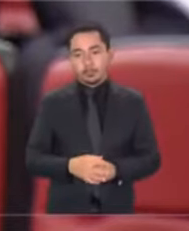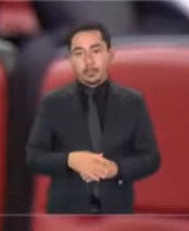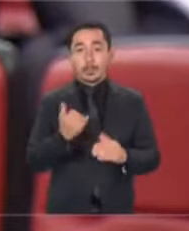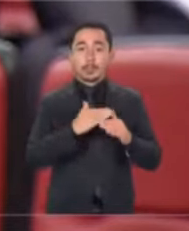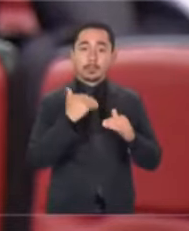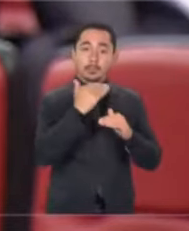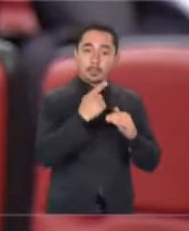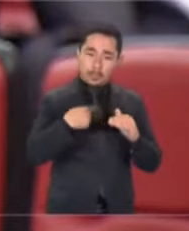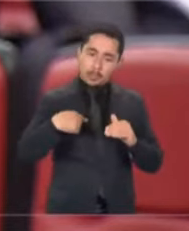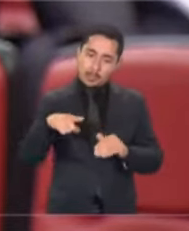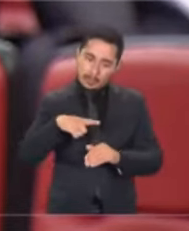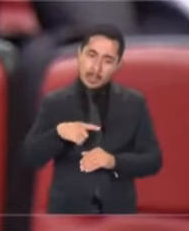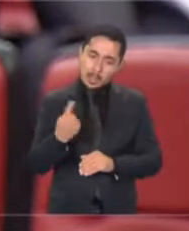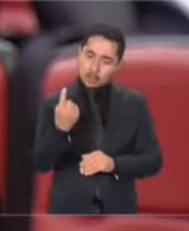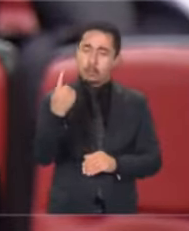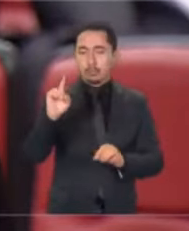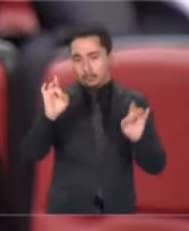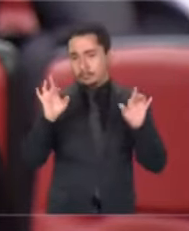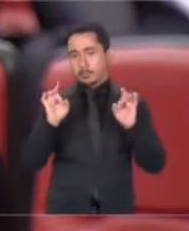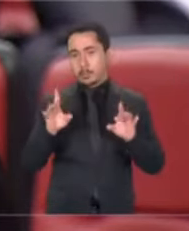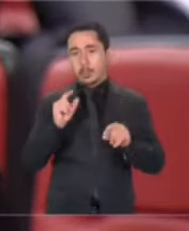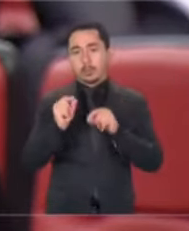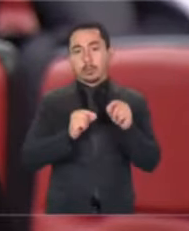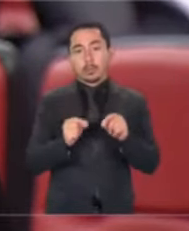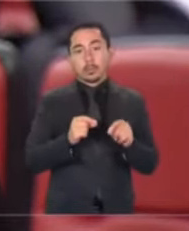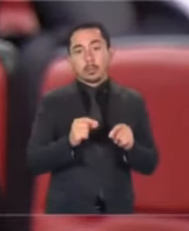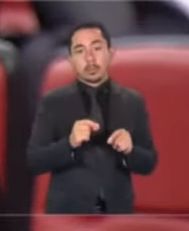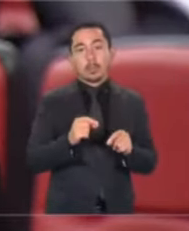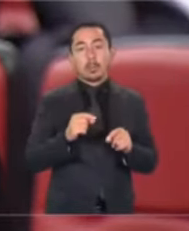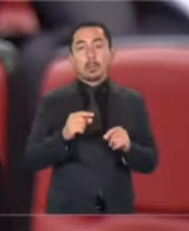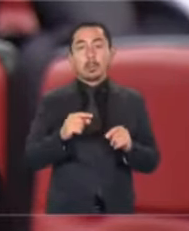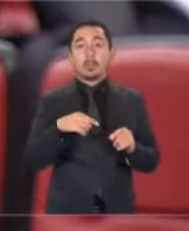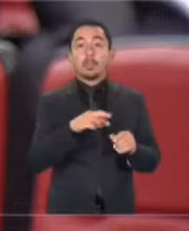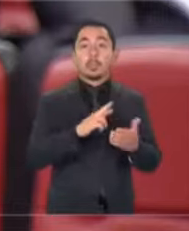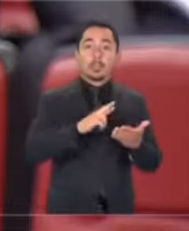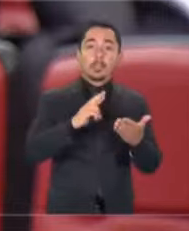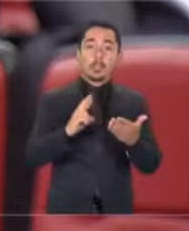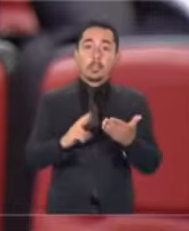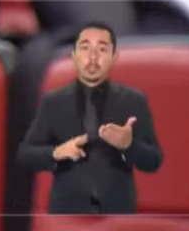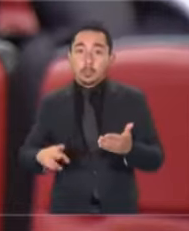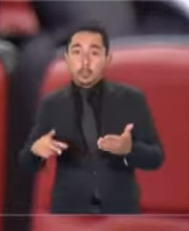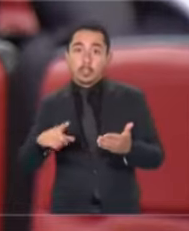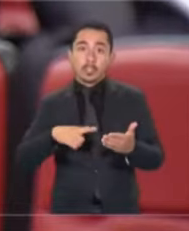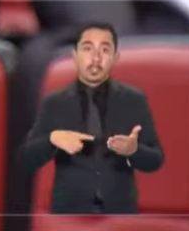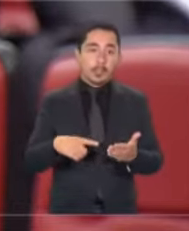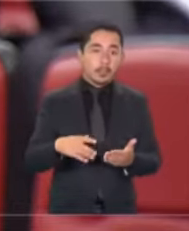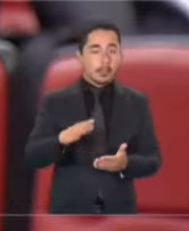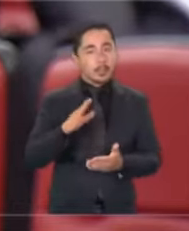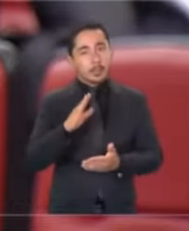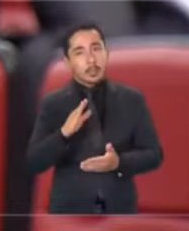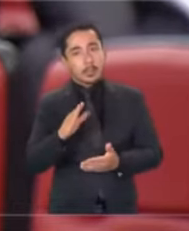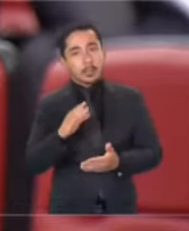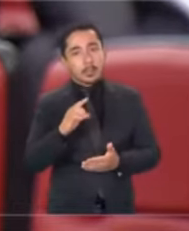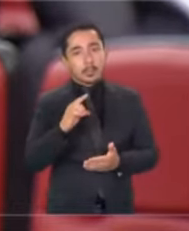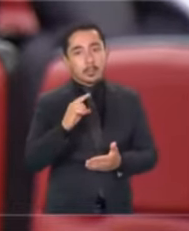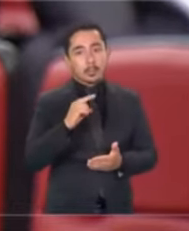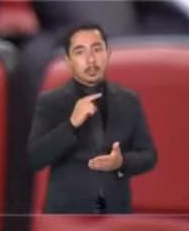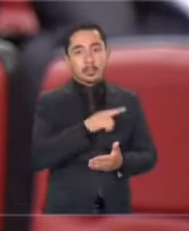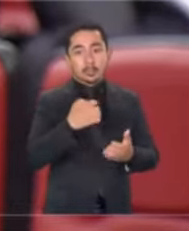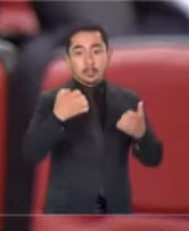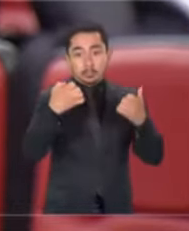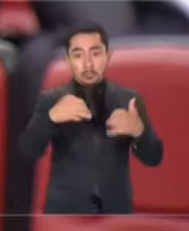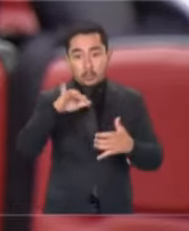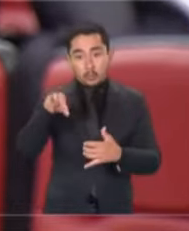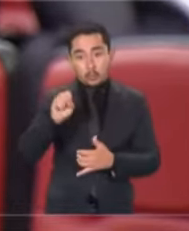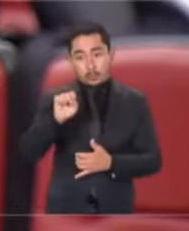eu gostaria de frisar, que é o fato de que o redator do acordo teria apontado uma suposta contradição no depoimento da senhora Josimar em relação às datas